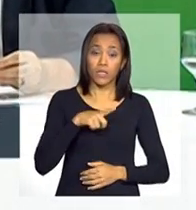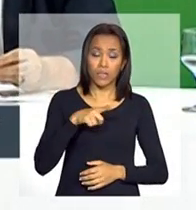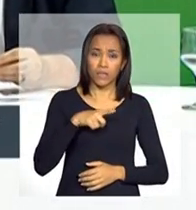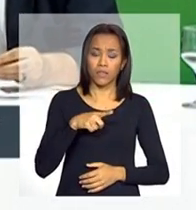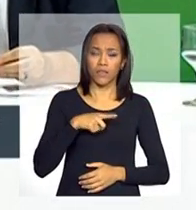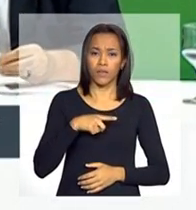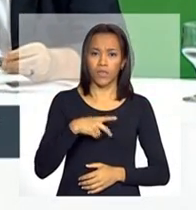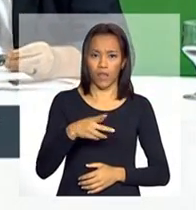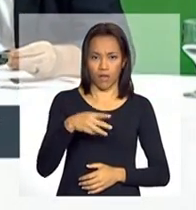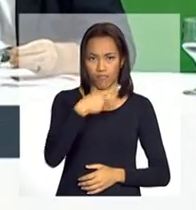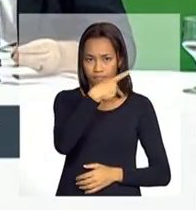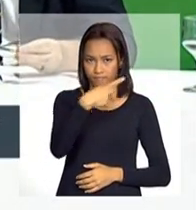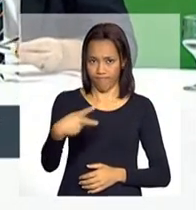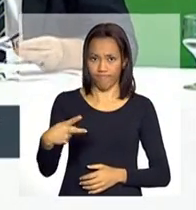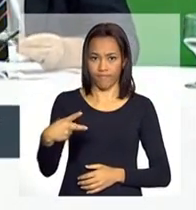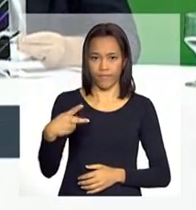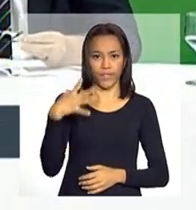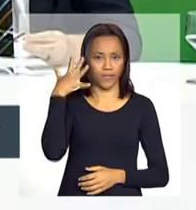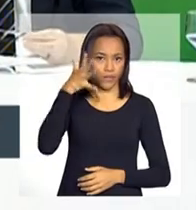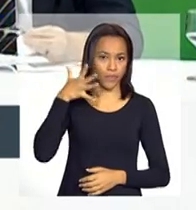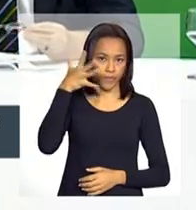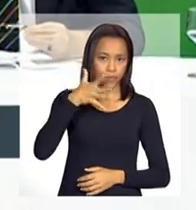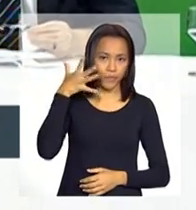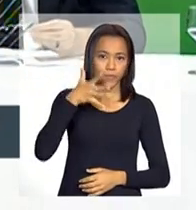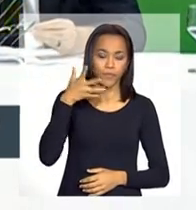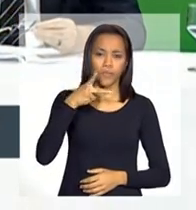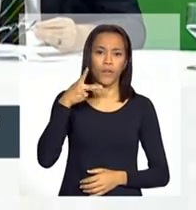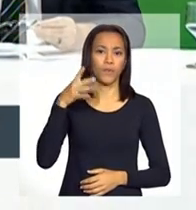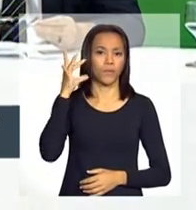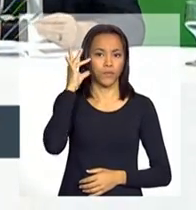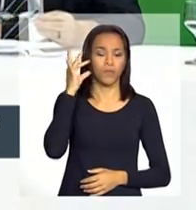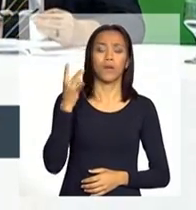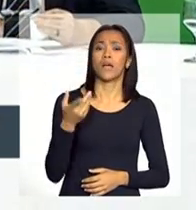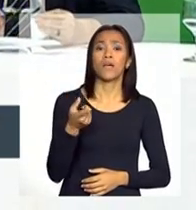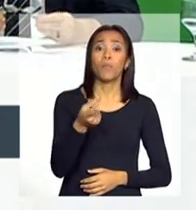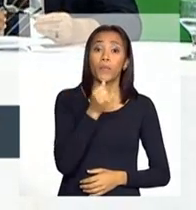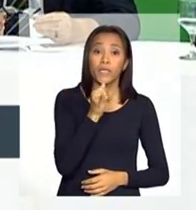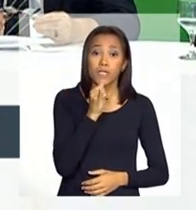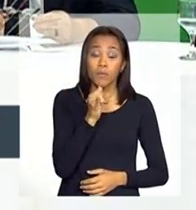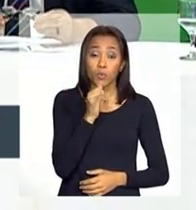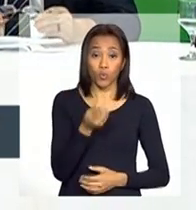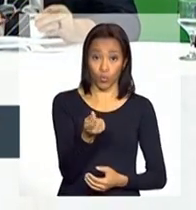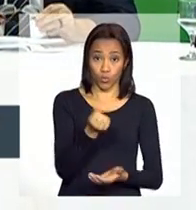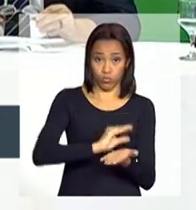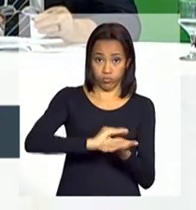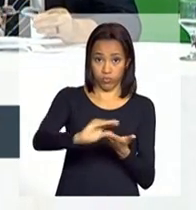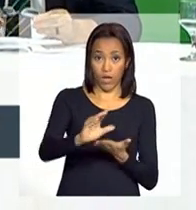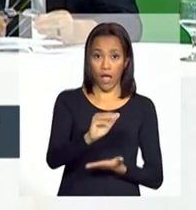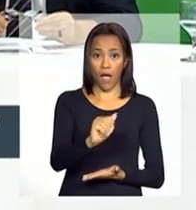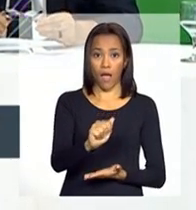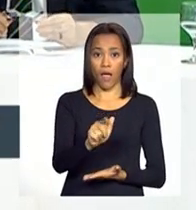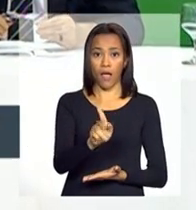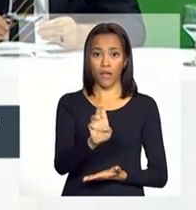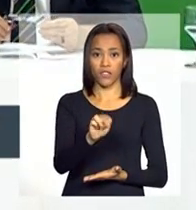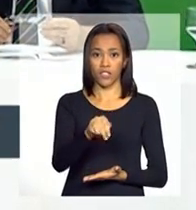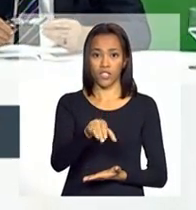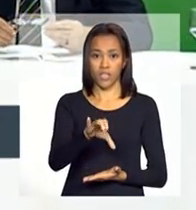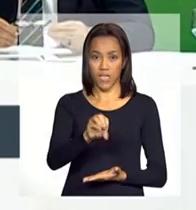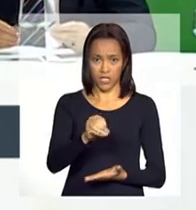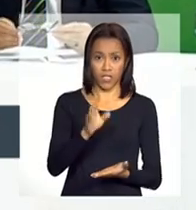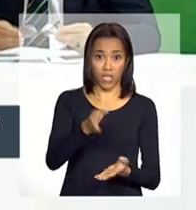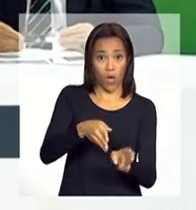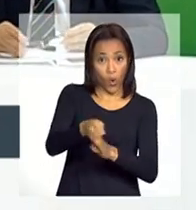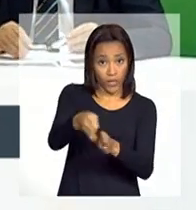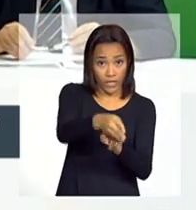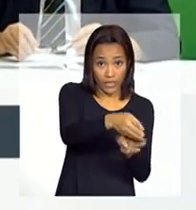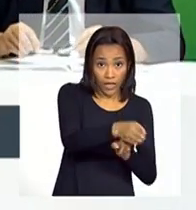queria reforçar Eh esses recursos são orçamentários por exemplo o recurso das agências que está orientado pra pid em vez de